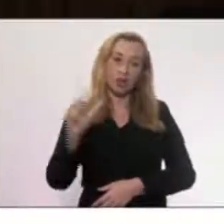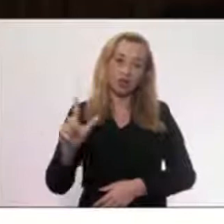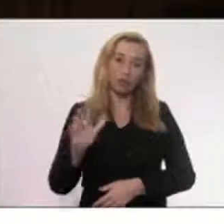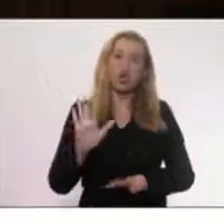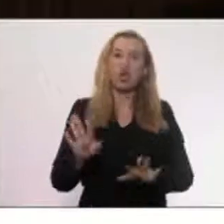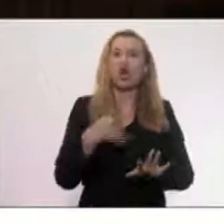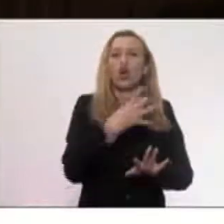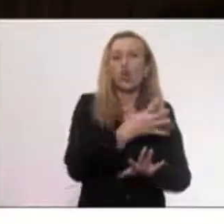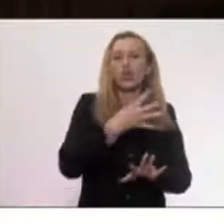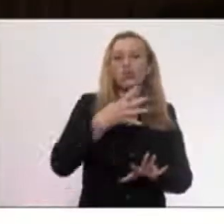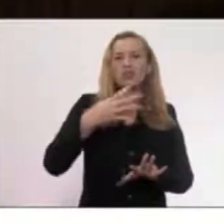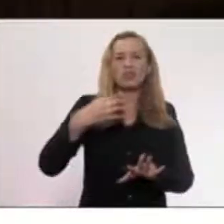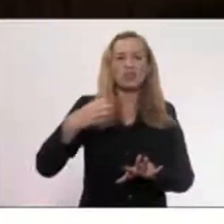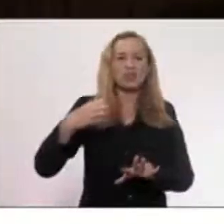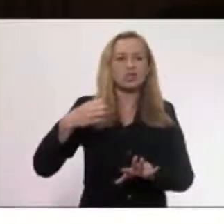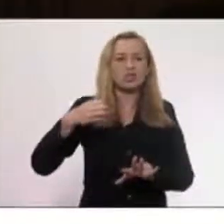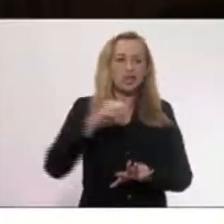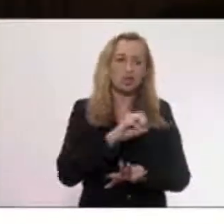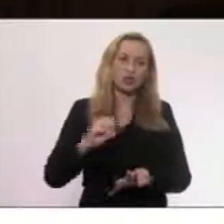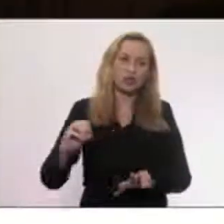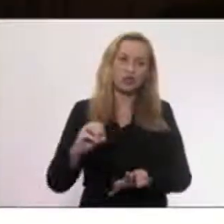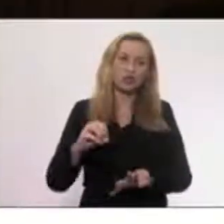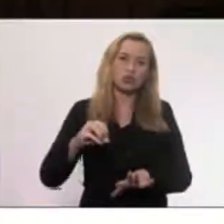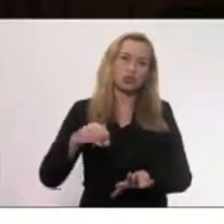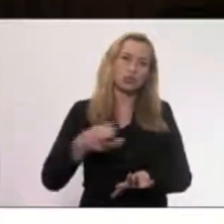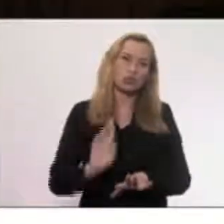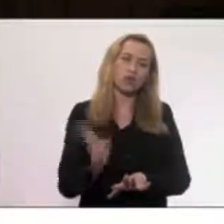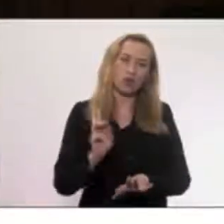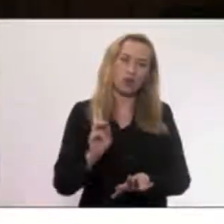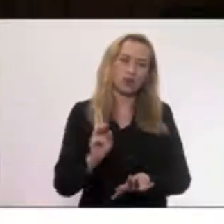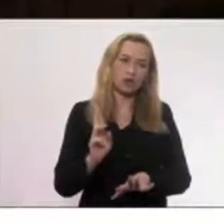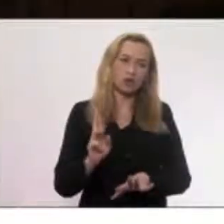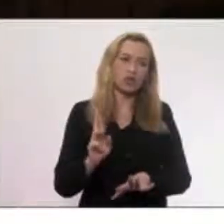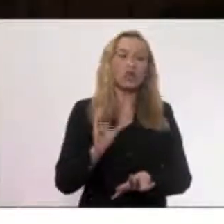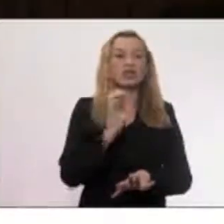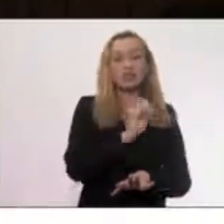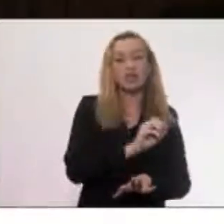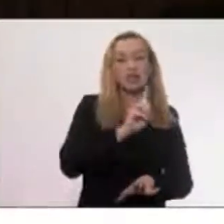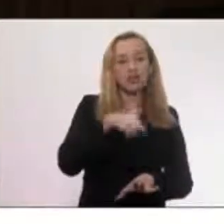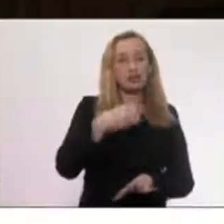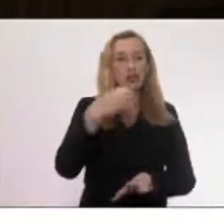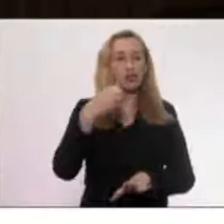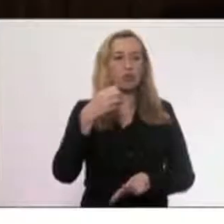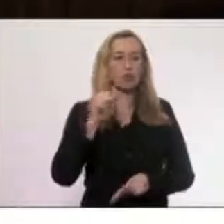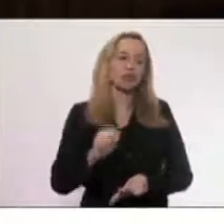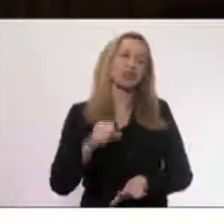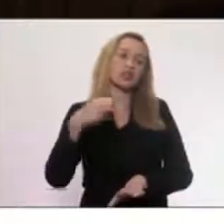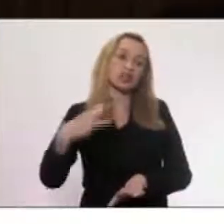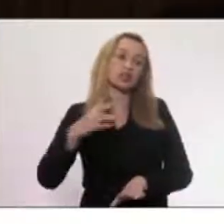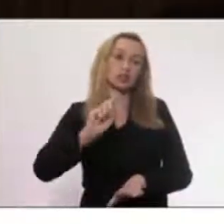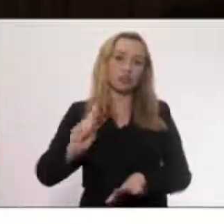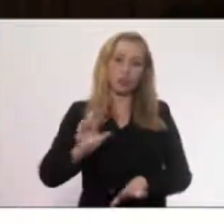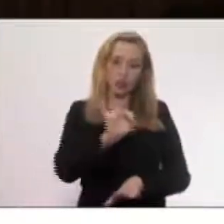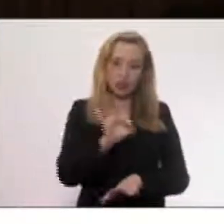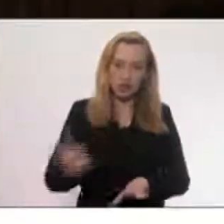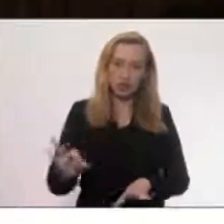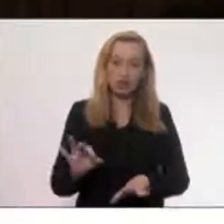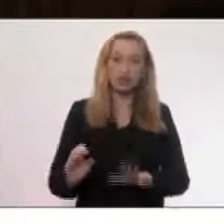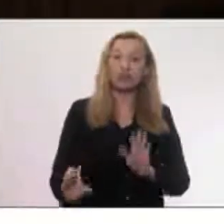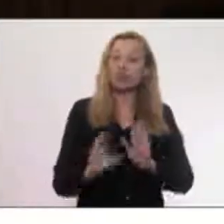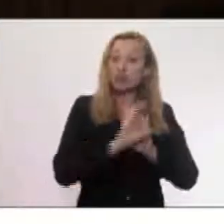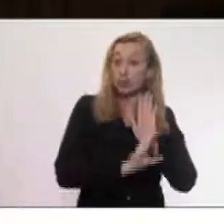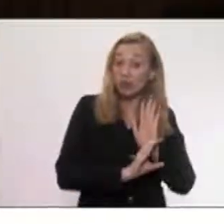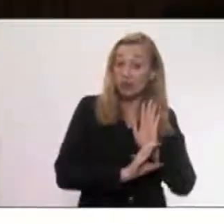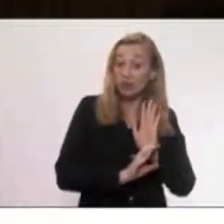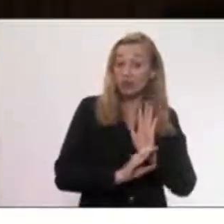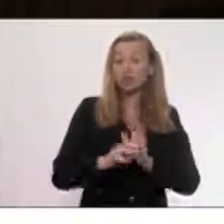de 400 milhões, o que é em torno de 0,83%, que são provenientes de emendas parlamentares